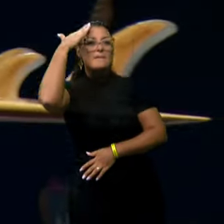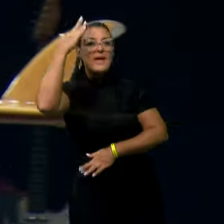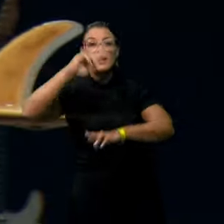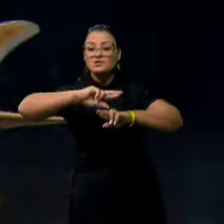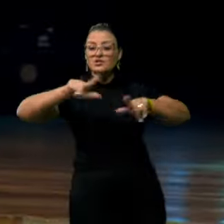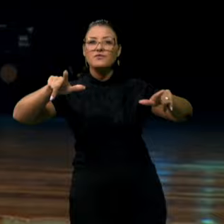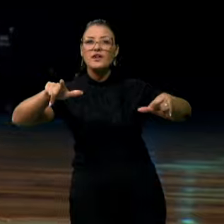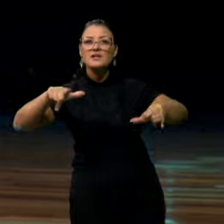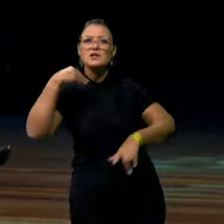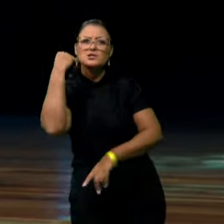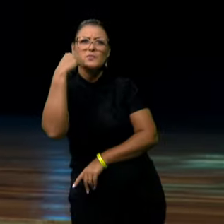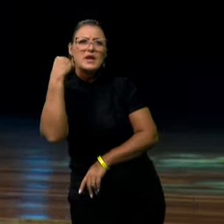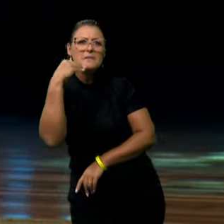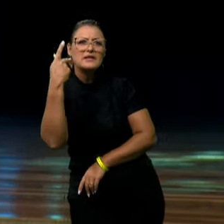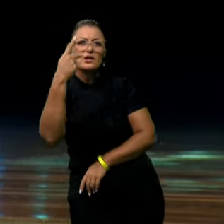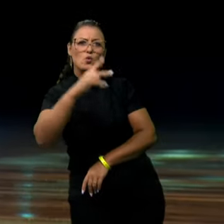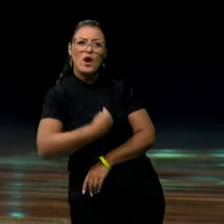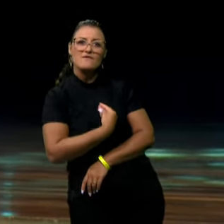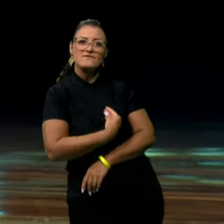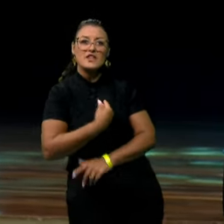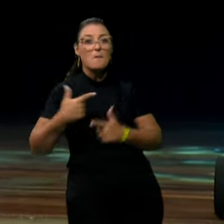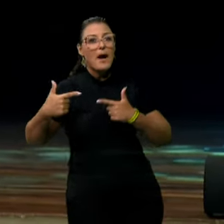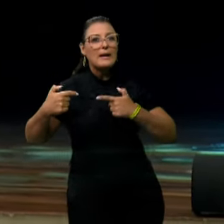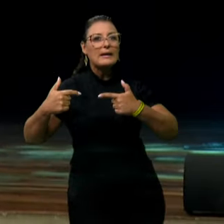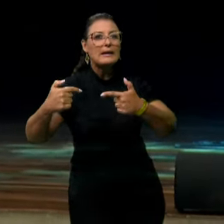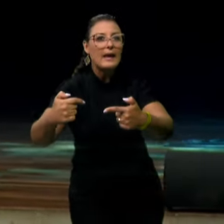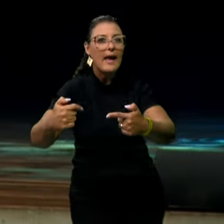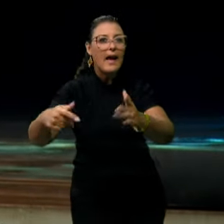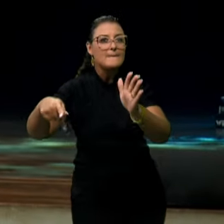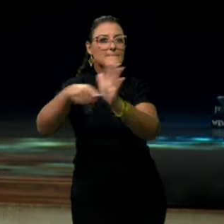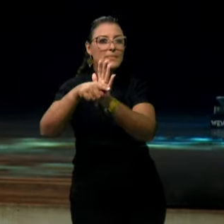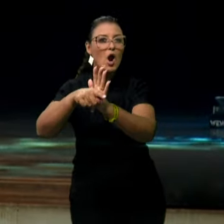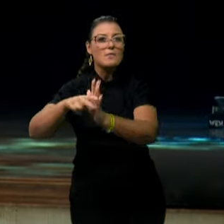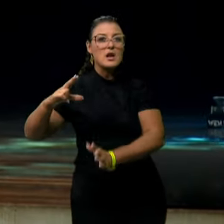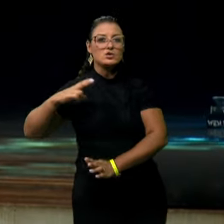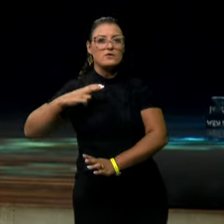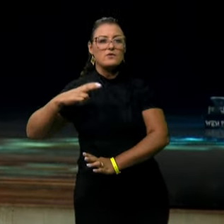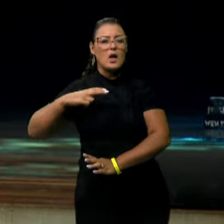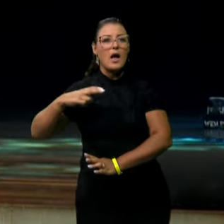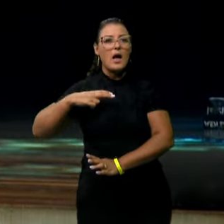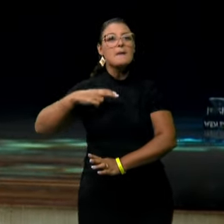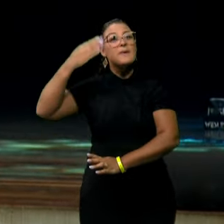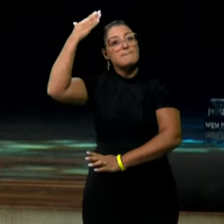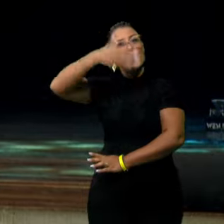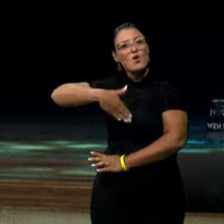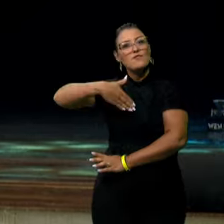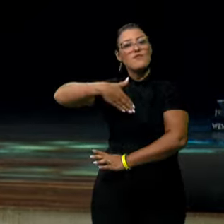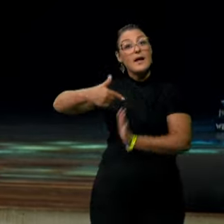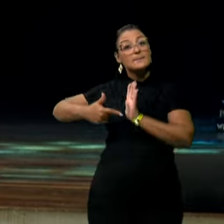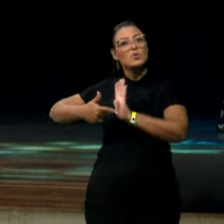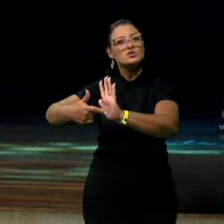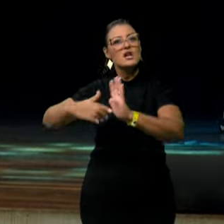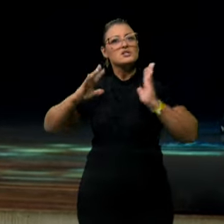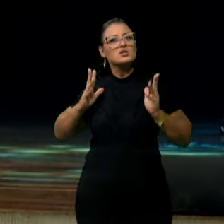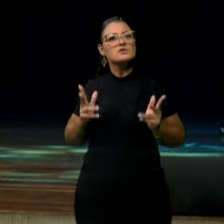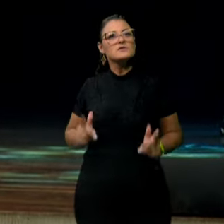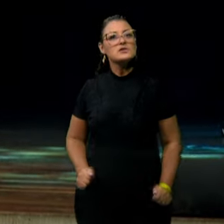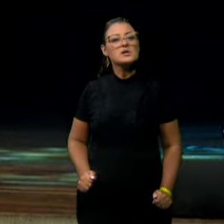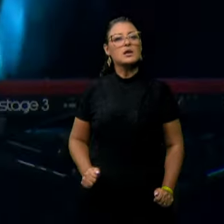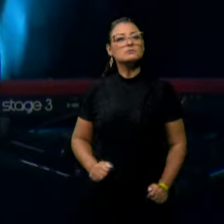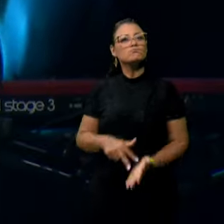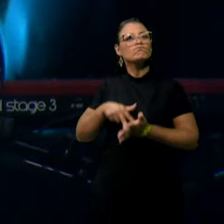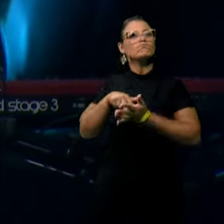experimentando tem uma batalha individual para te purificado dessa santificar ou é algo que tem que ver com o plano das